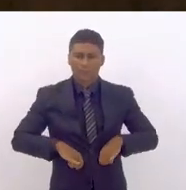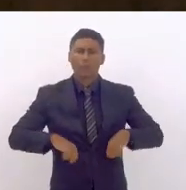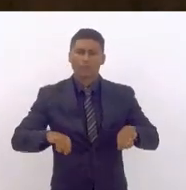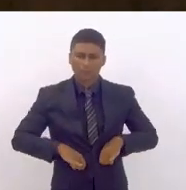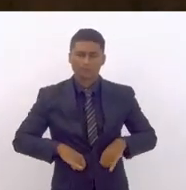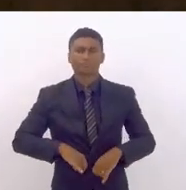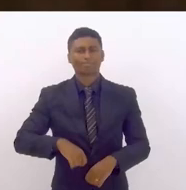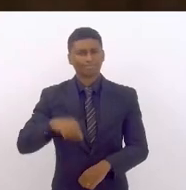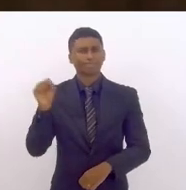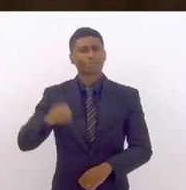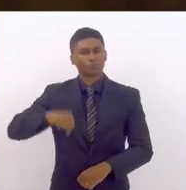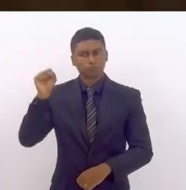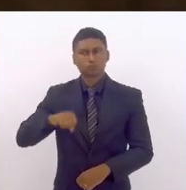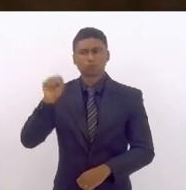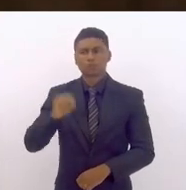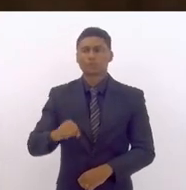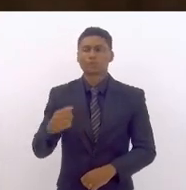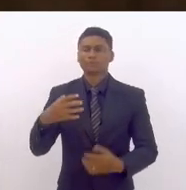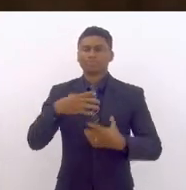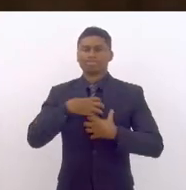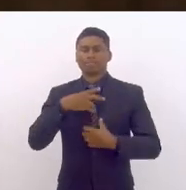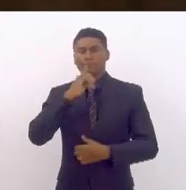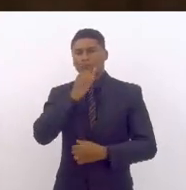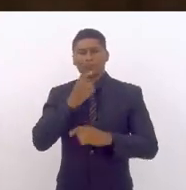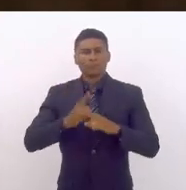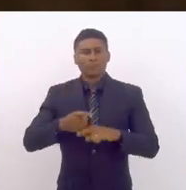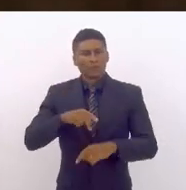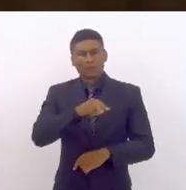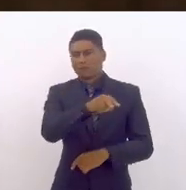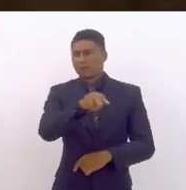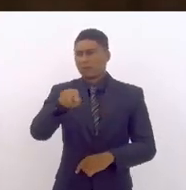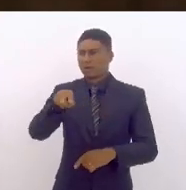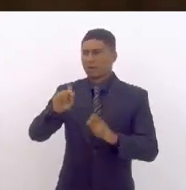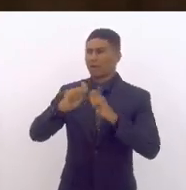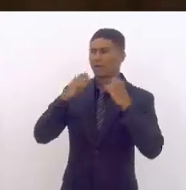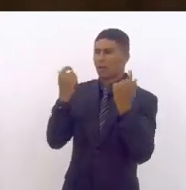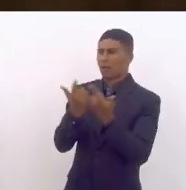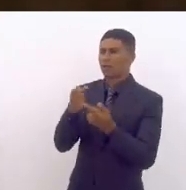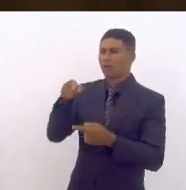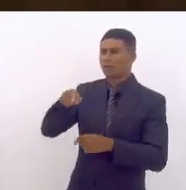penando, e aí eu fico triste quando eu vejo essa casa ainda reajustar